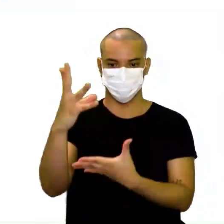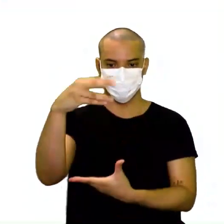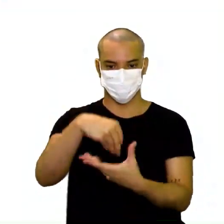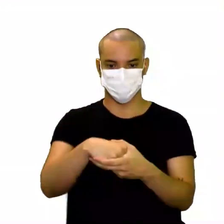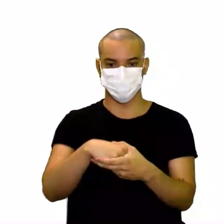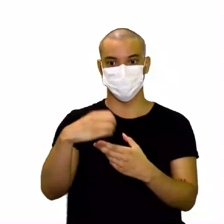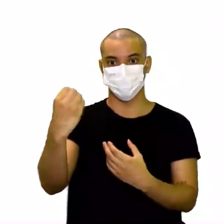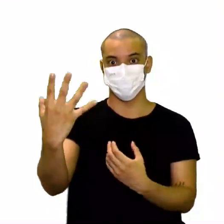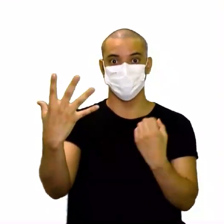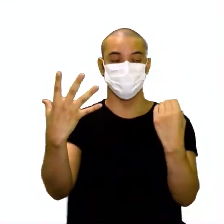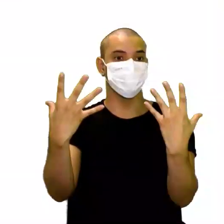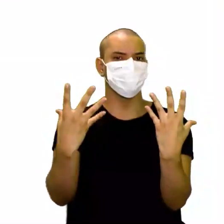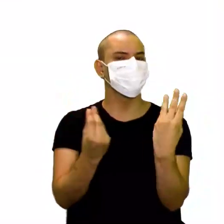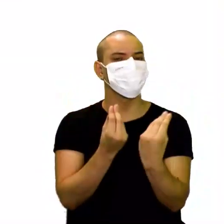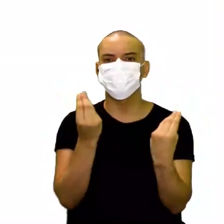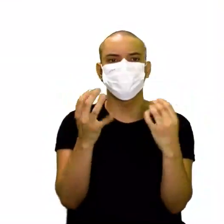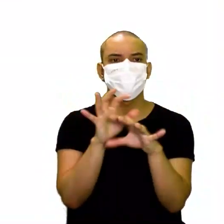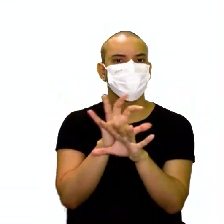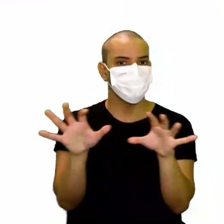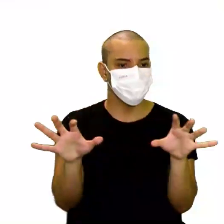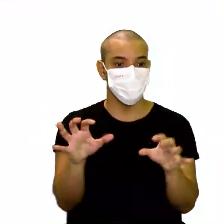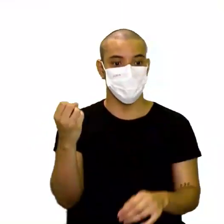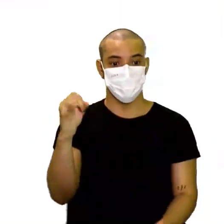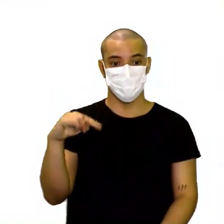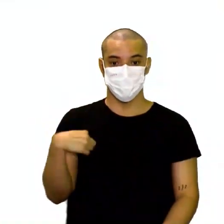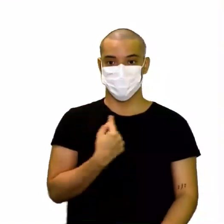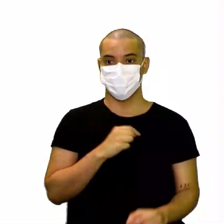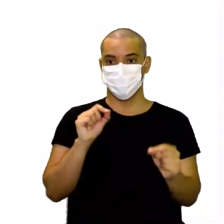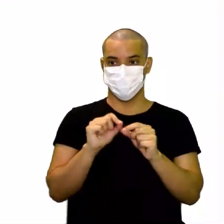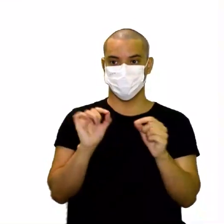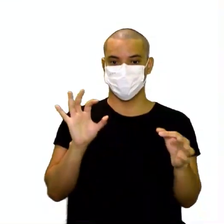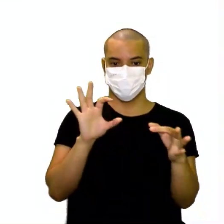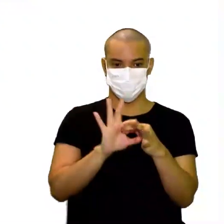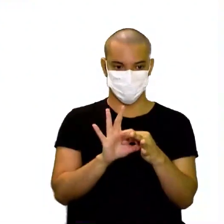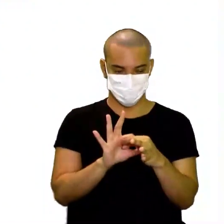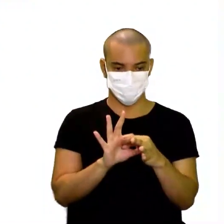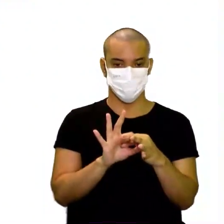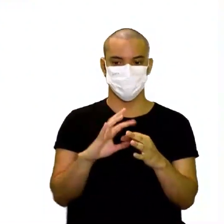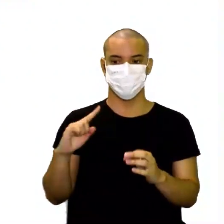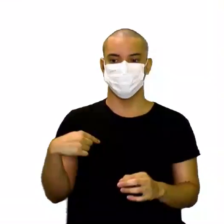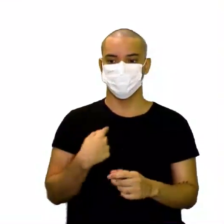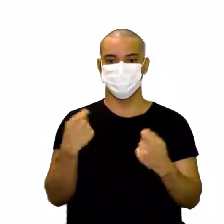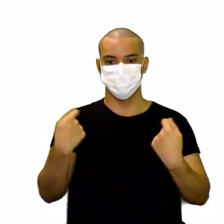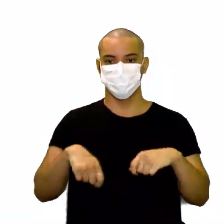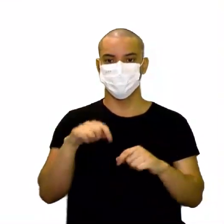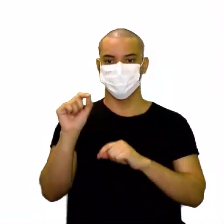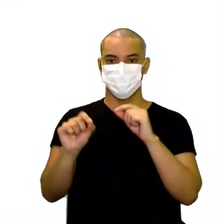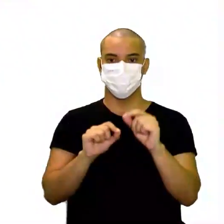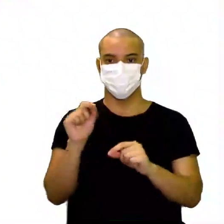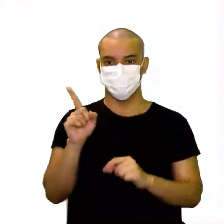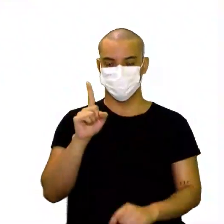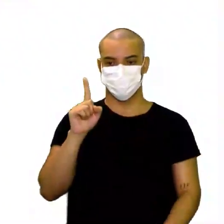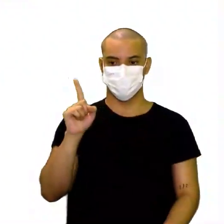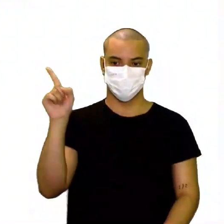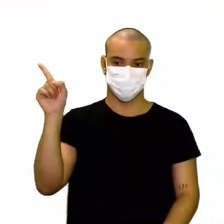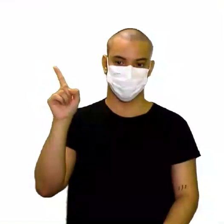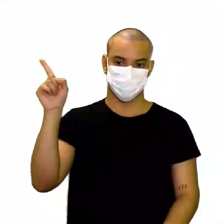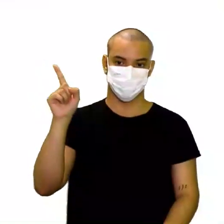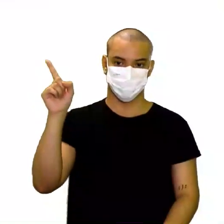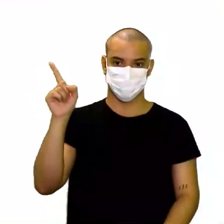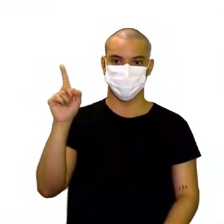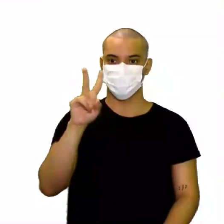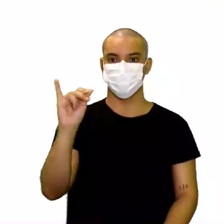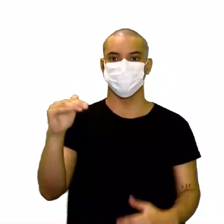das lâmpadas. Como assim, professora? Se a gente tem uma associação em paralelo, pessoal, a corrente ela vai vir aqui, certo? Ela vai